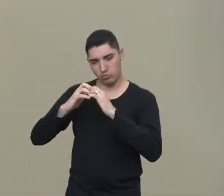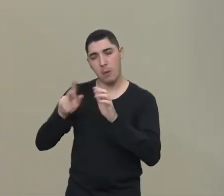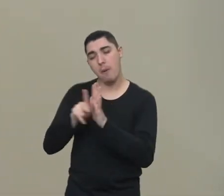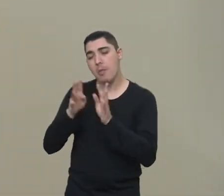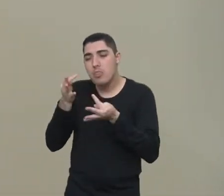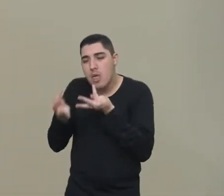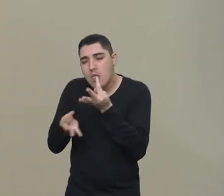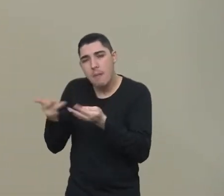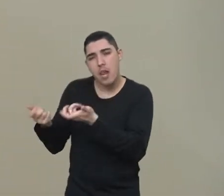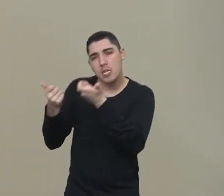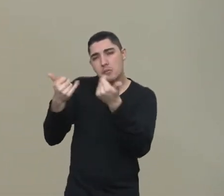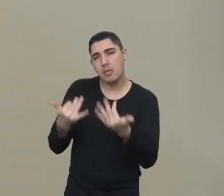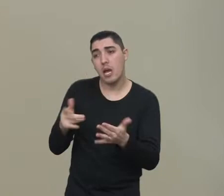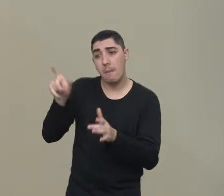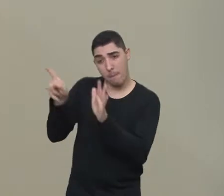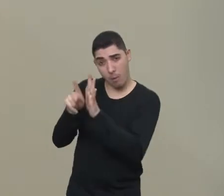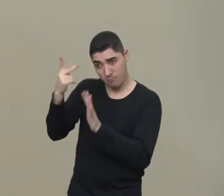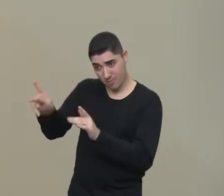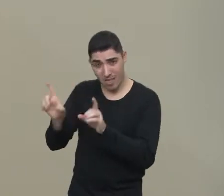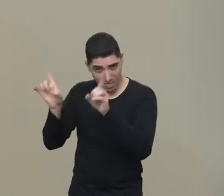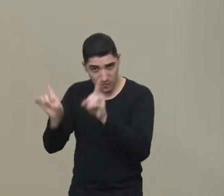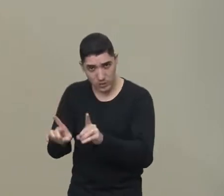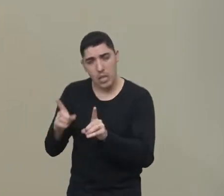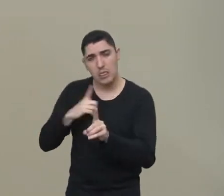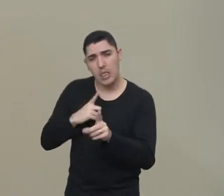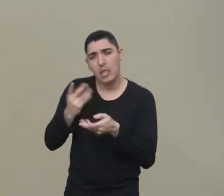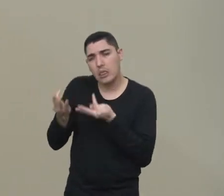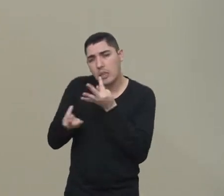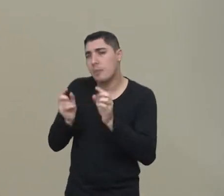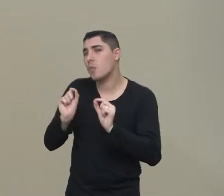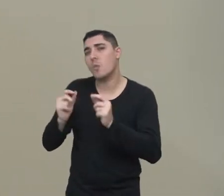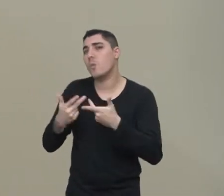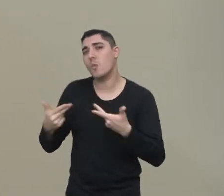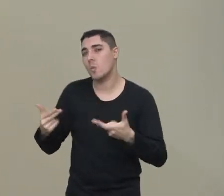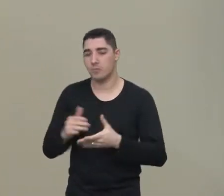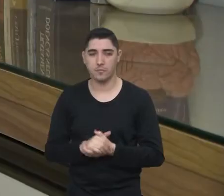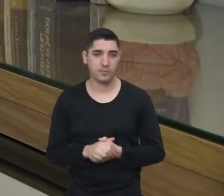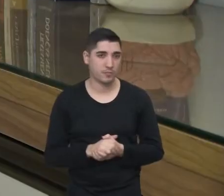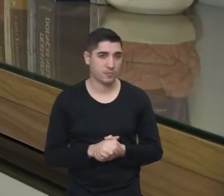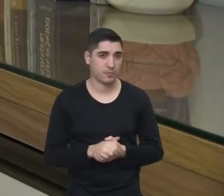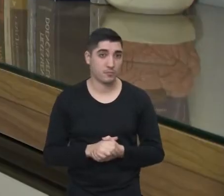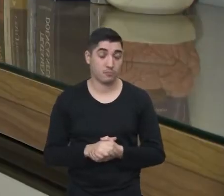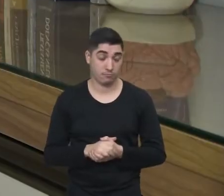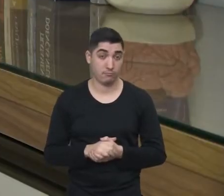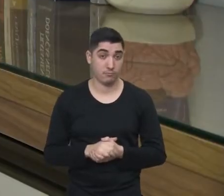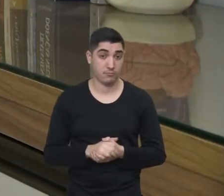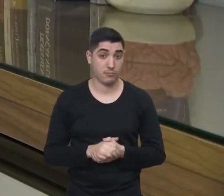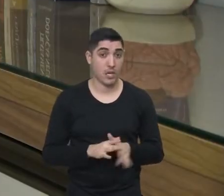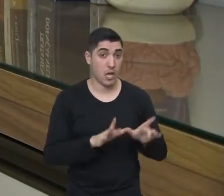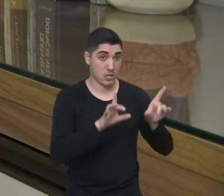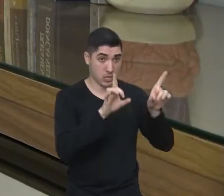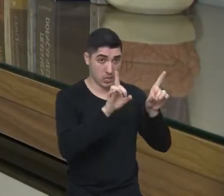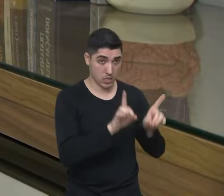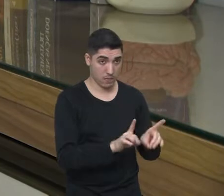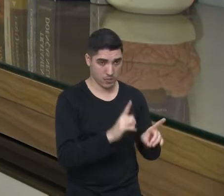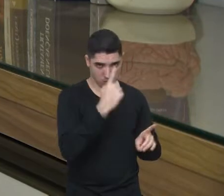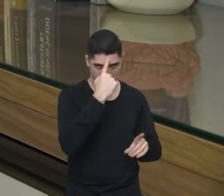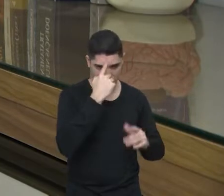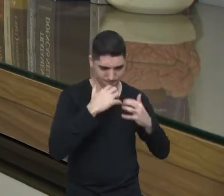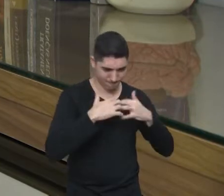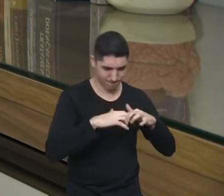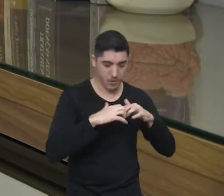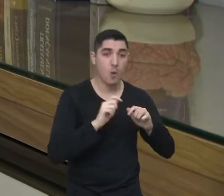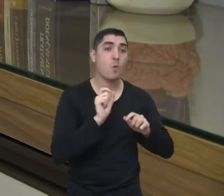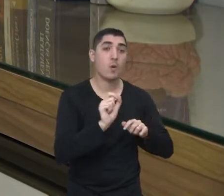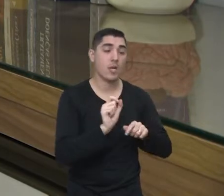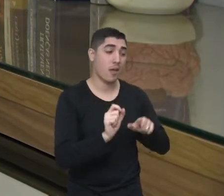tratamento especializado para pacientes com deficiência intelectual e múltipla. A deficiência intelectual é quando a criança